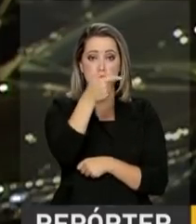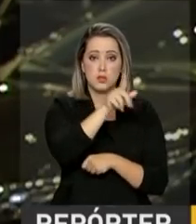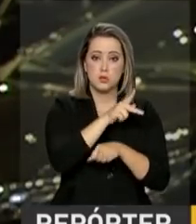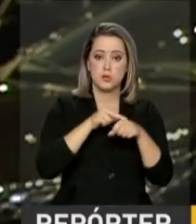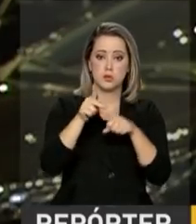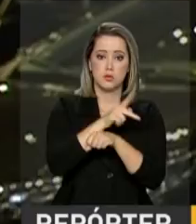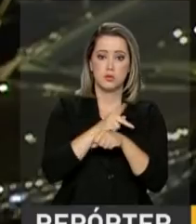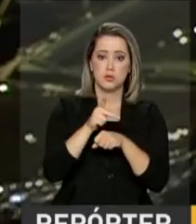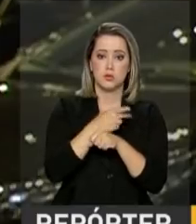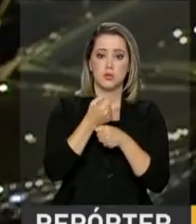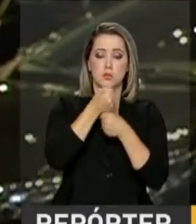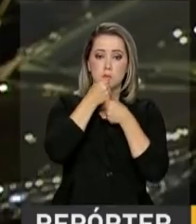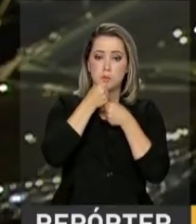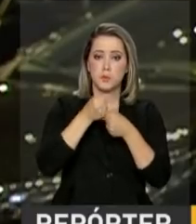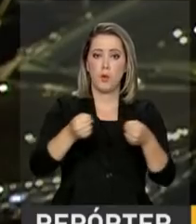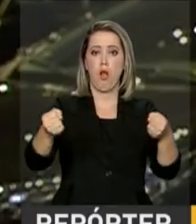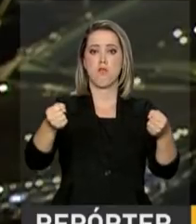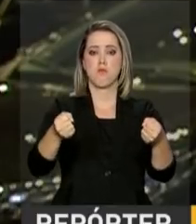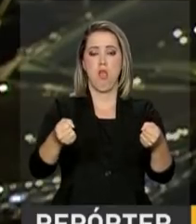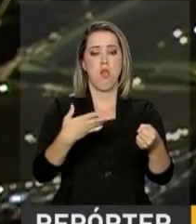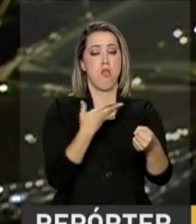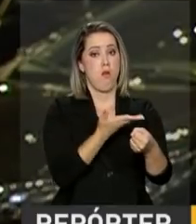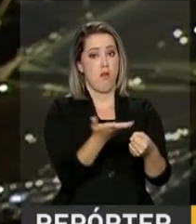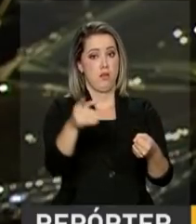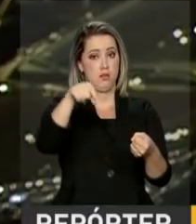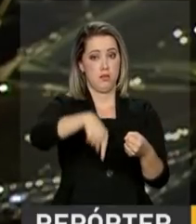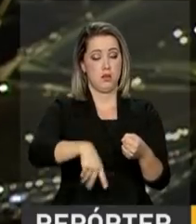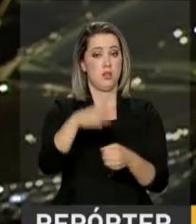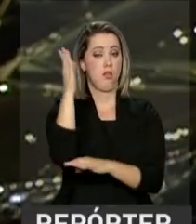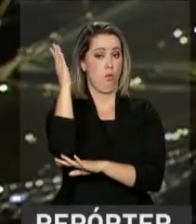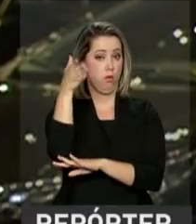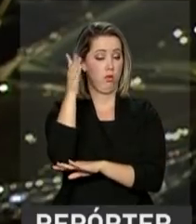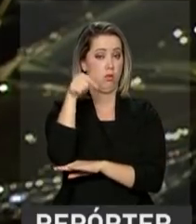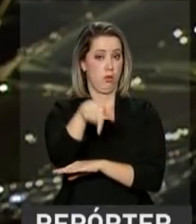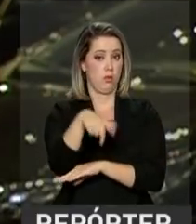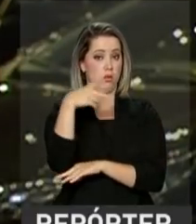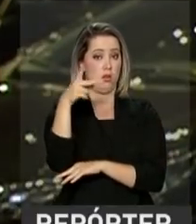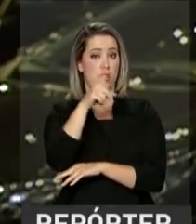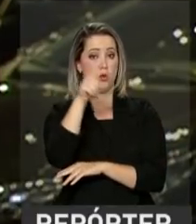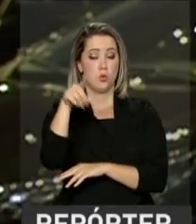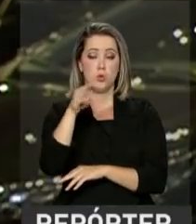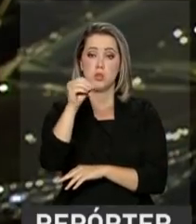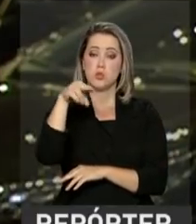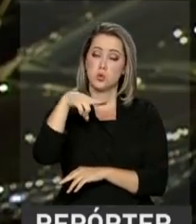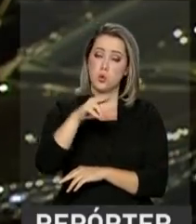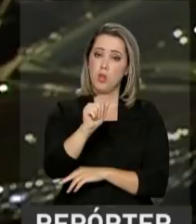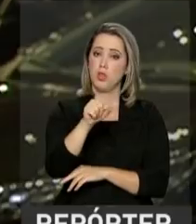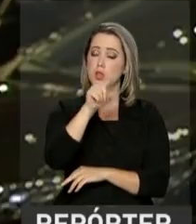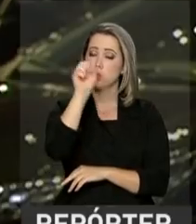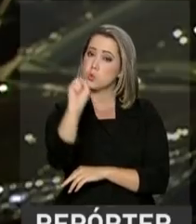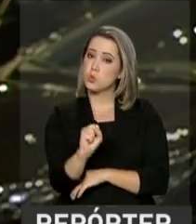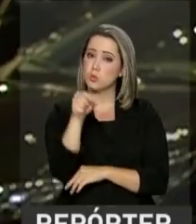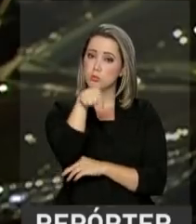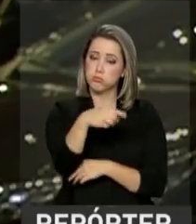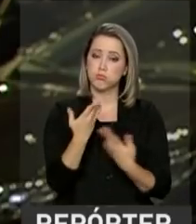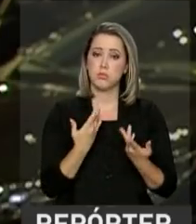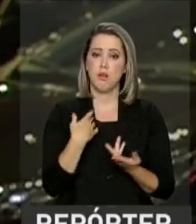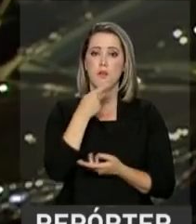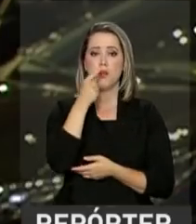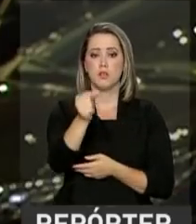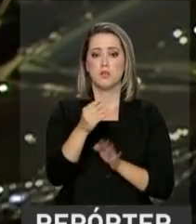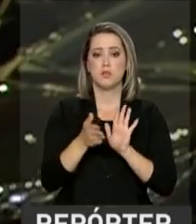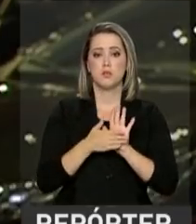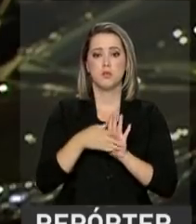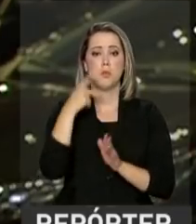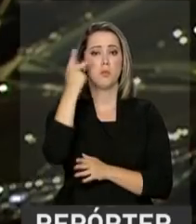uma entrevista coletiva aqui neste hotel na zona sul da capital paulista. O presidente deverá responder a perguntas sobre a situação